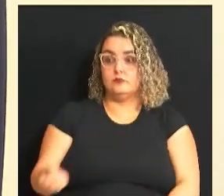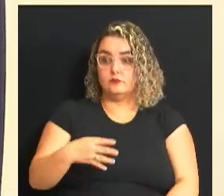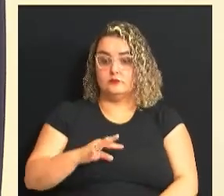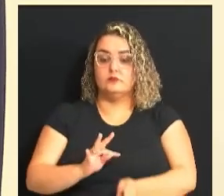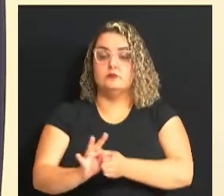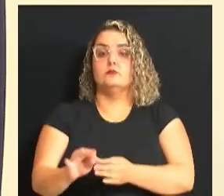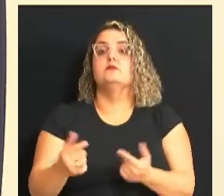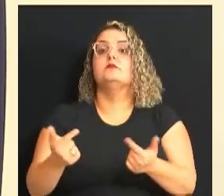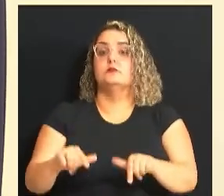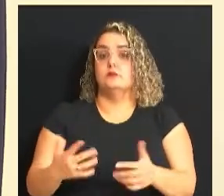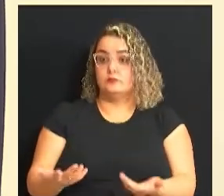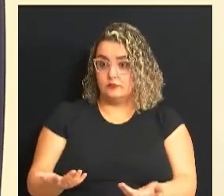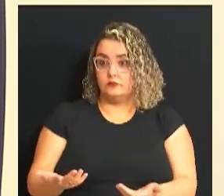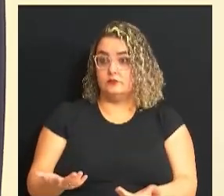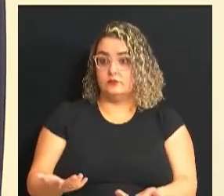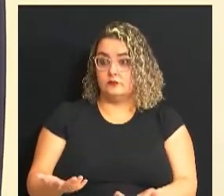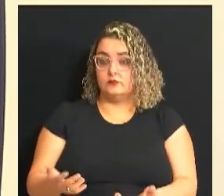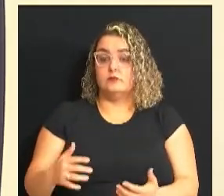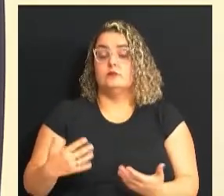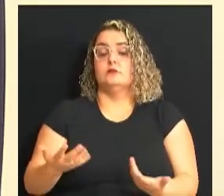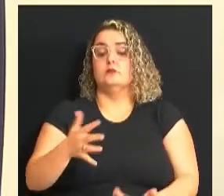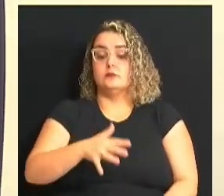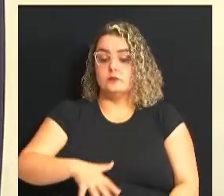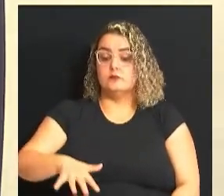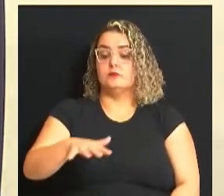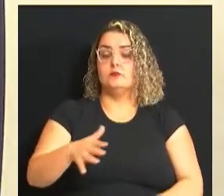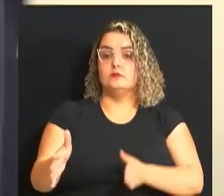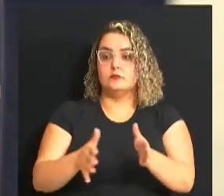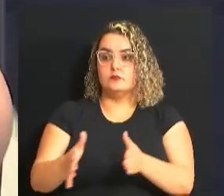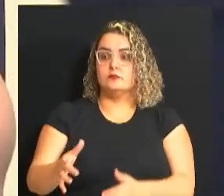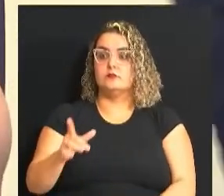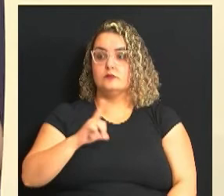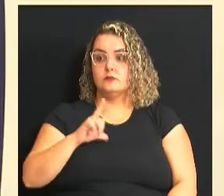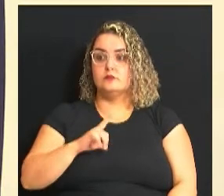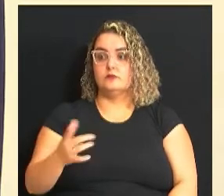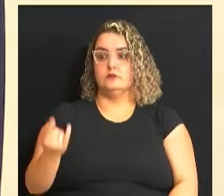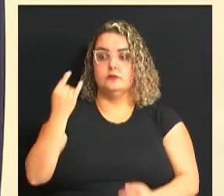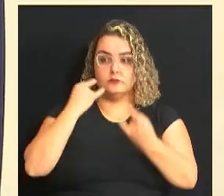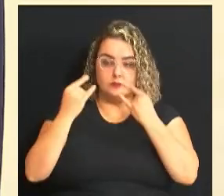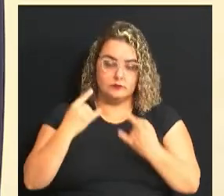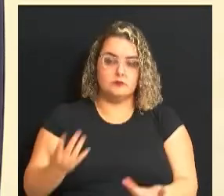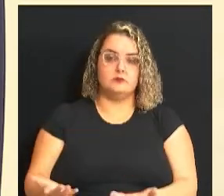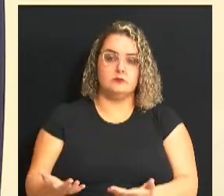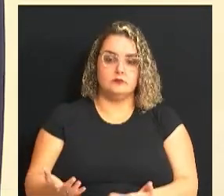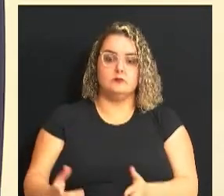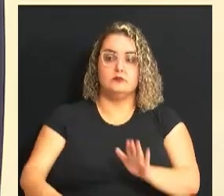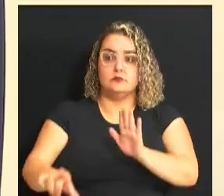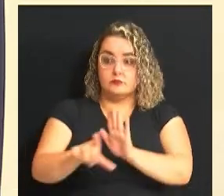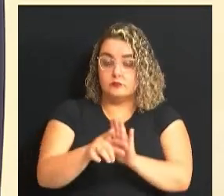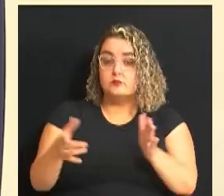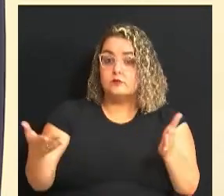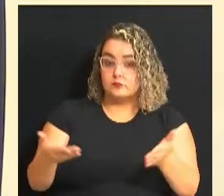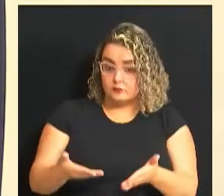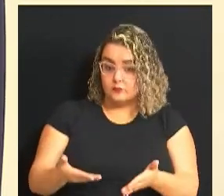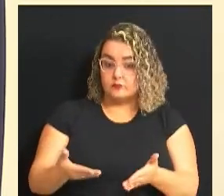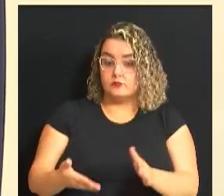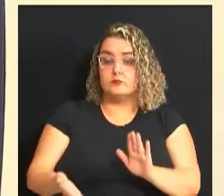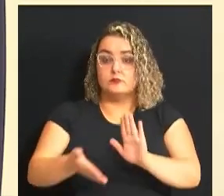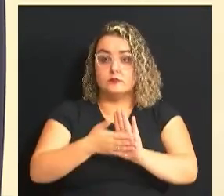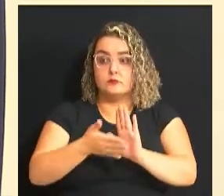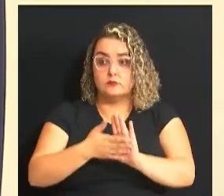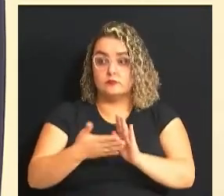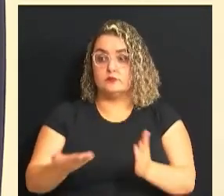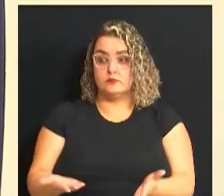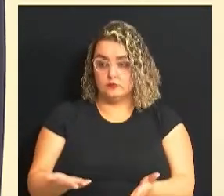ele vai ser instalado, qual a região, neste momento, tem mais necessidade. Então, a lei hoje, que está sendo proposta